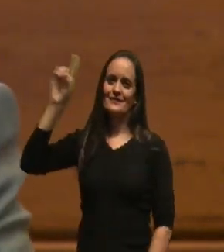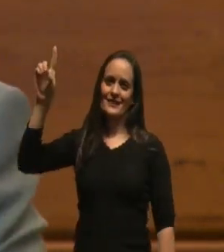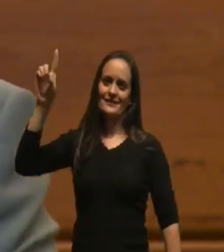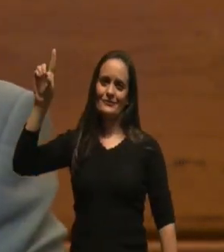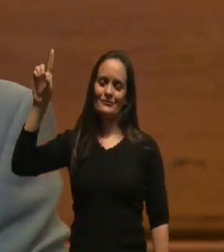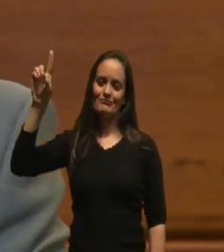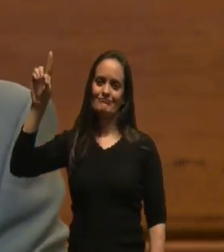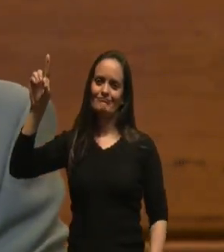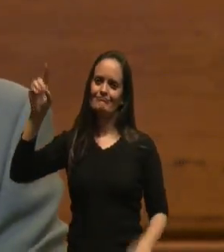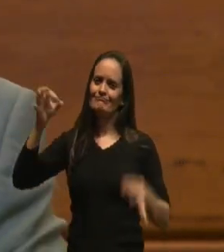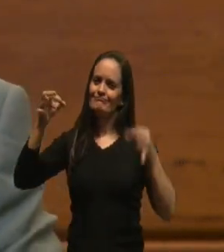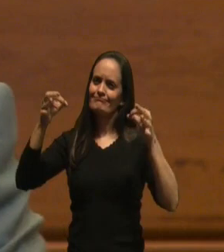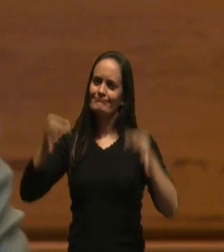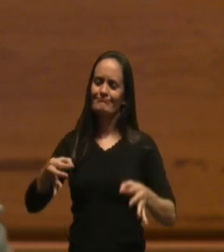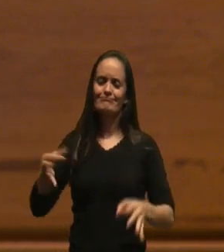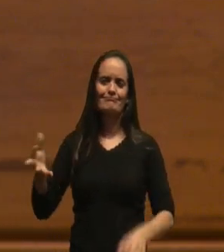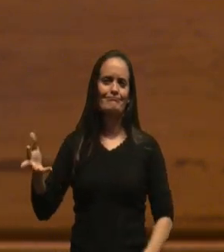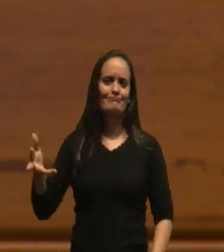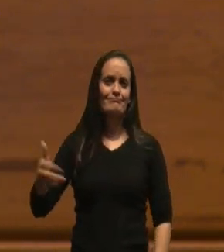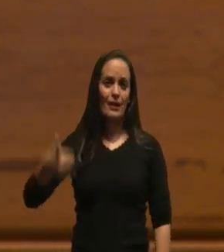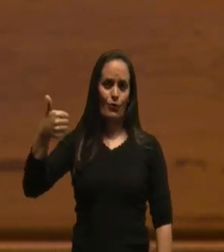para você, para cada um de nós,